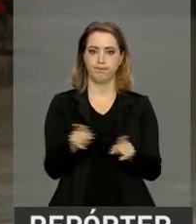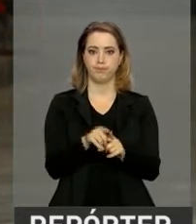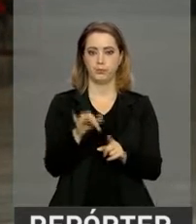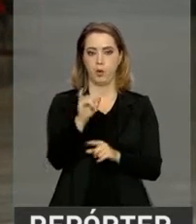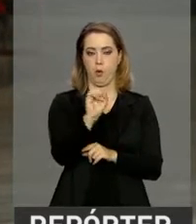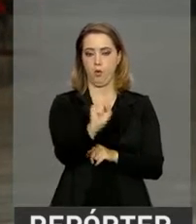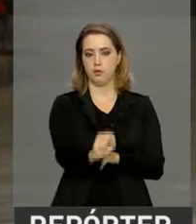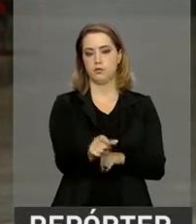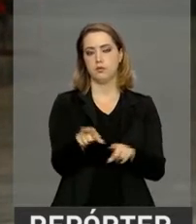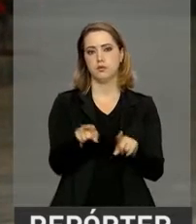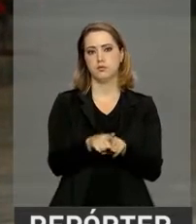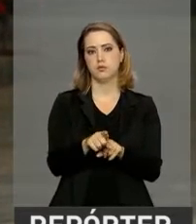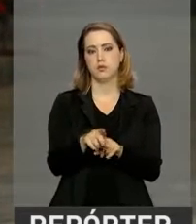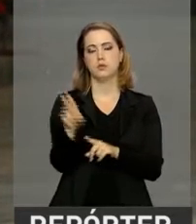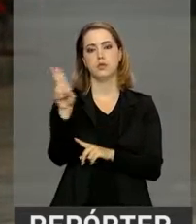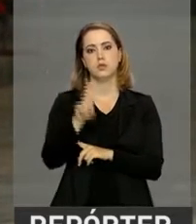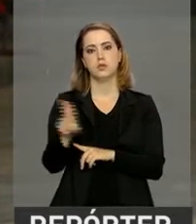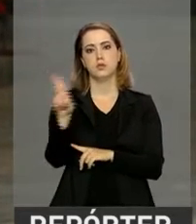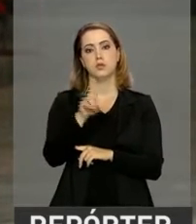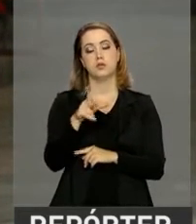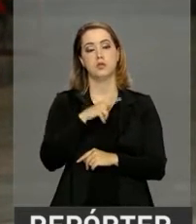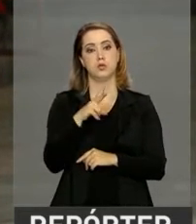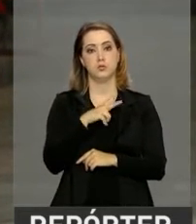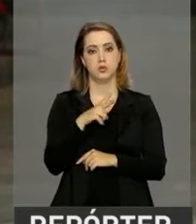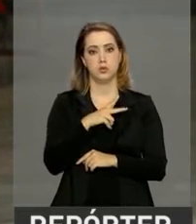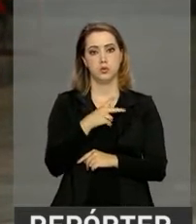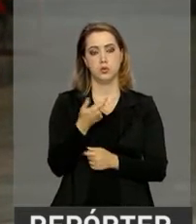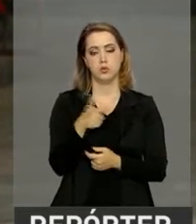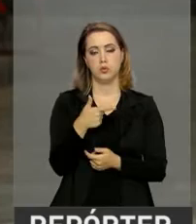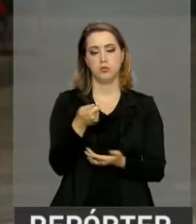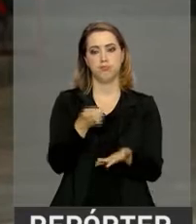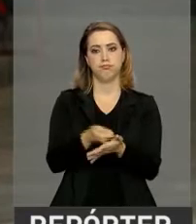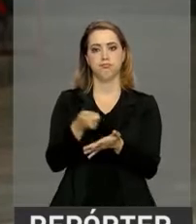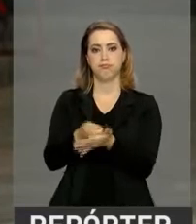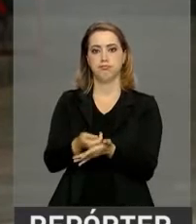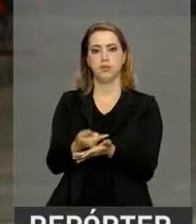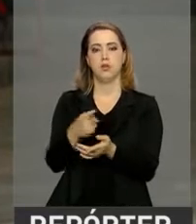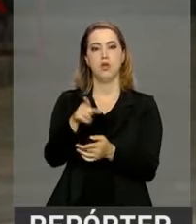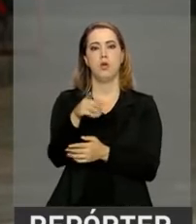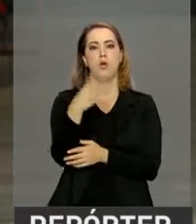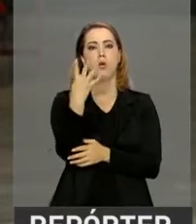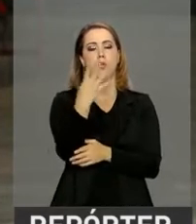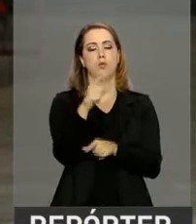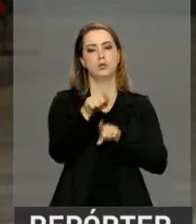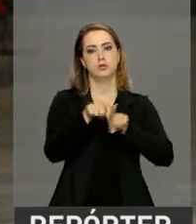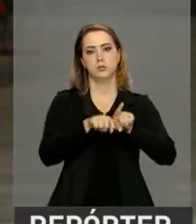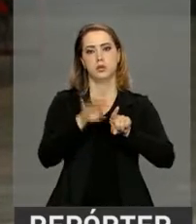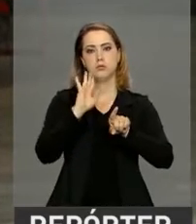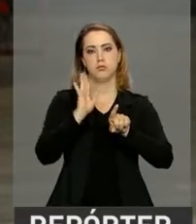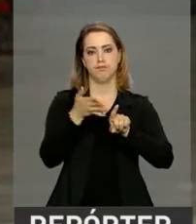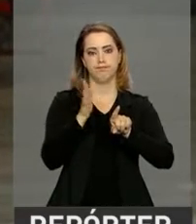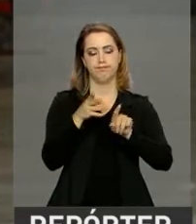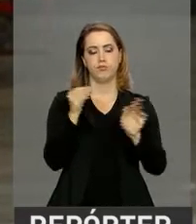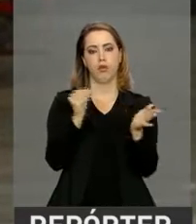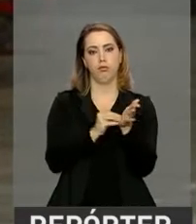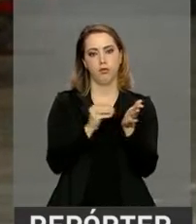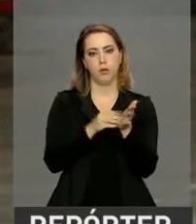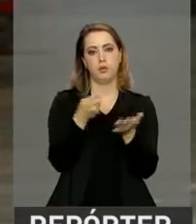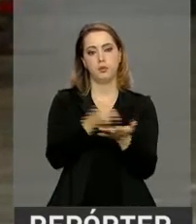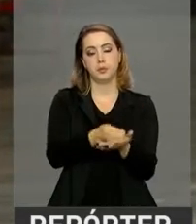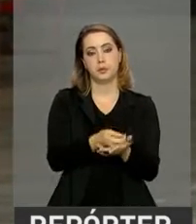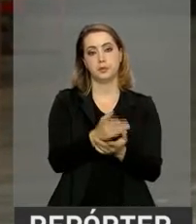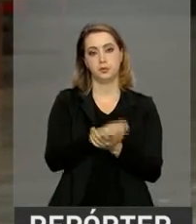fies as universidades privadas não recebem esses recursos há cerca de quatro meses os recursos do fundo